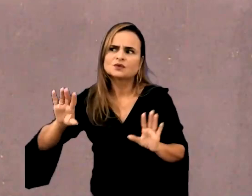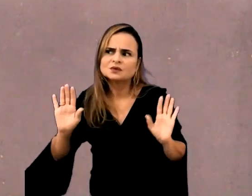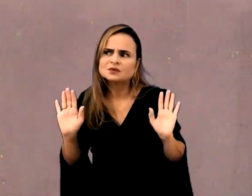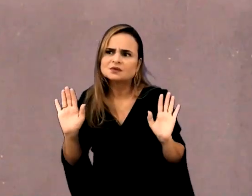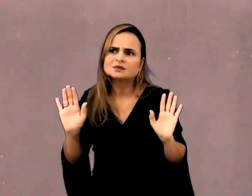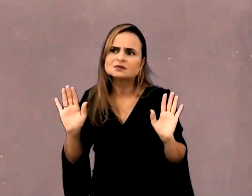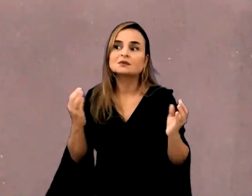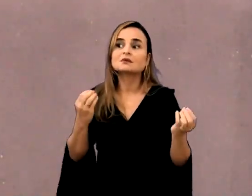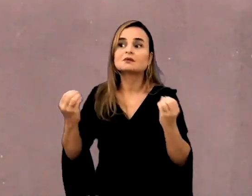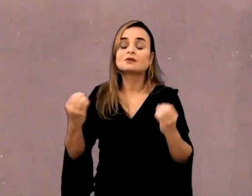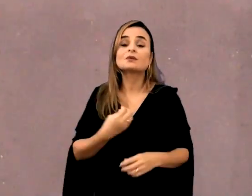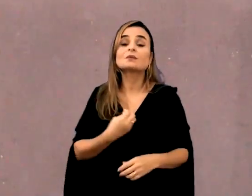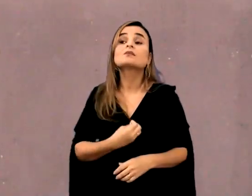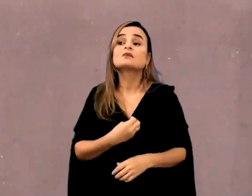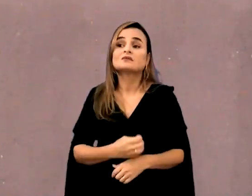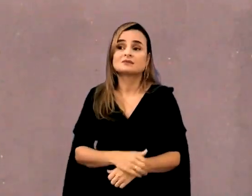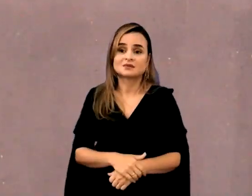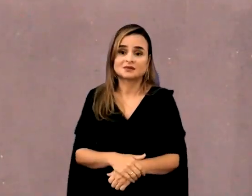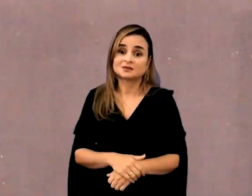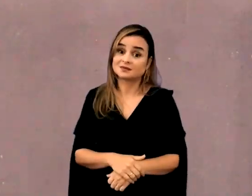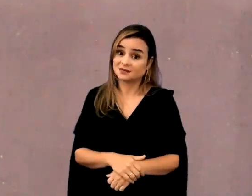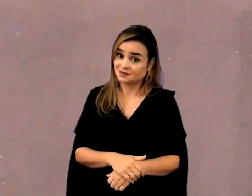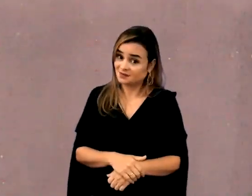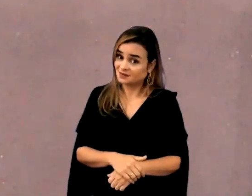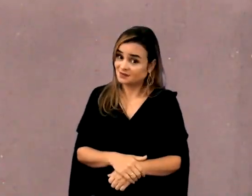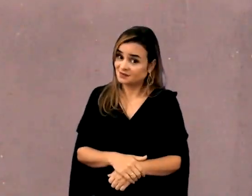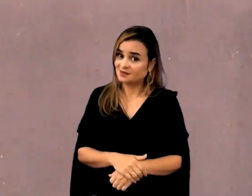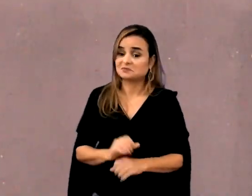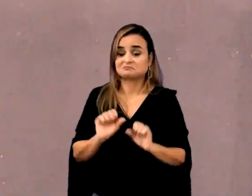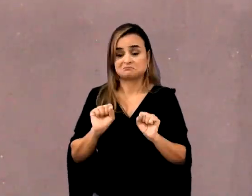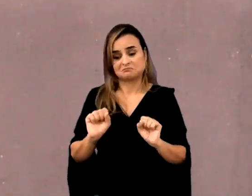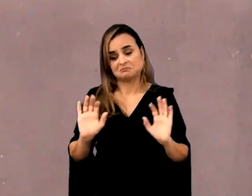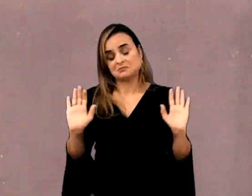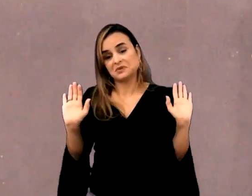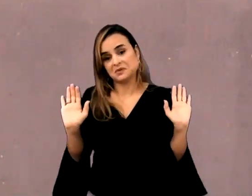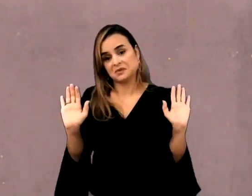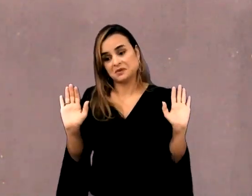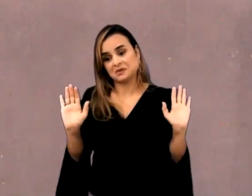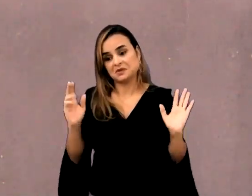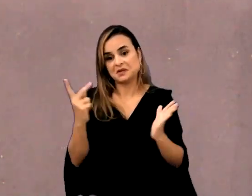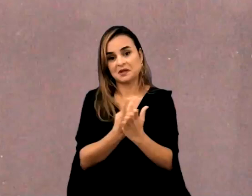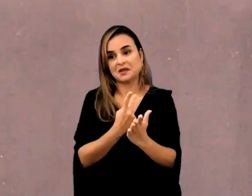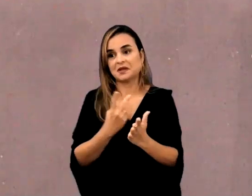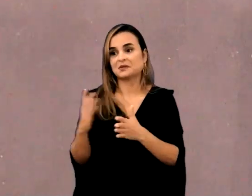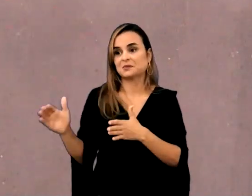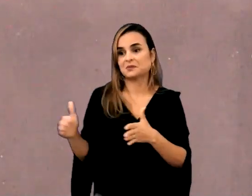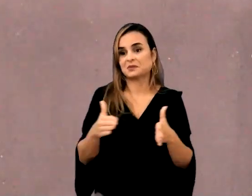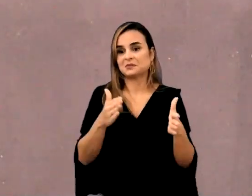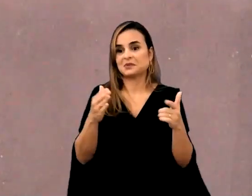Deus, mas trilhando em caminho do inimigo.